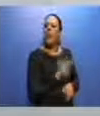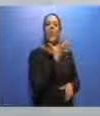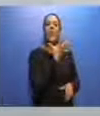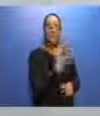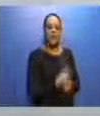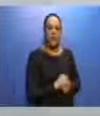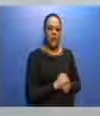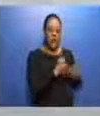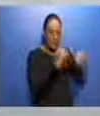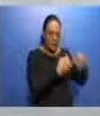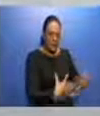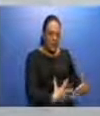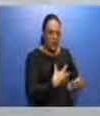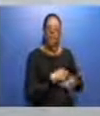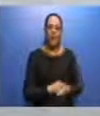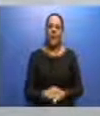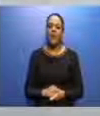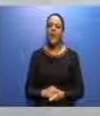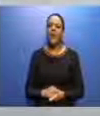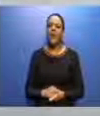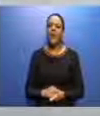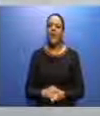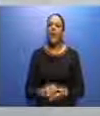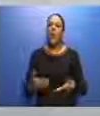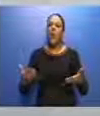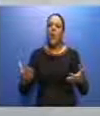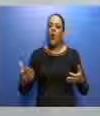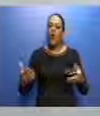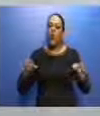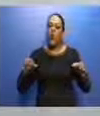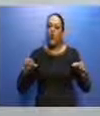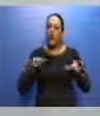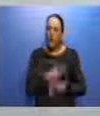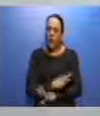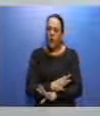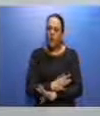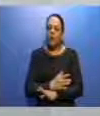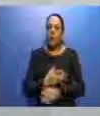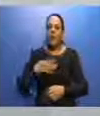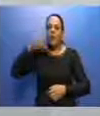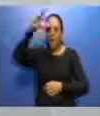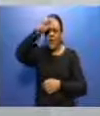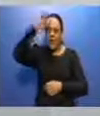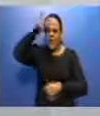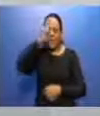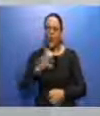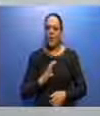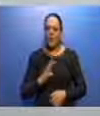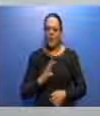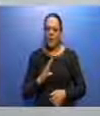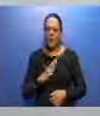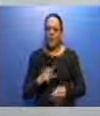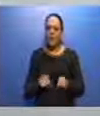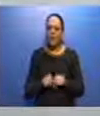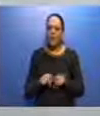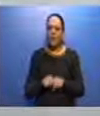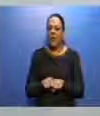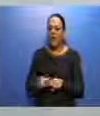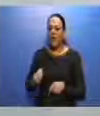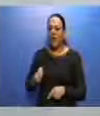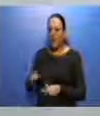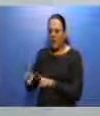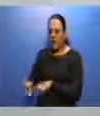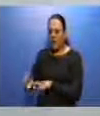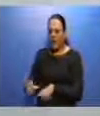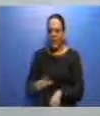é o tema da aula de hoje é esse a gente concluiu aí o estudo das cidades e falamos aí sobre o êxodo rural e discutimos